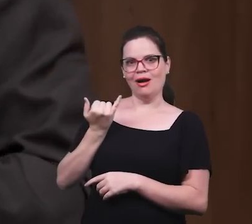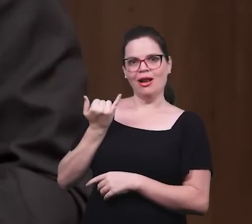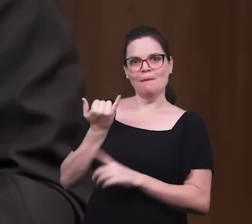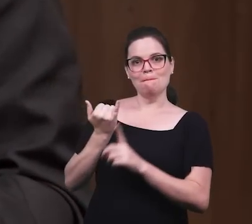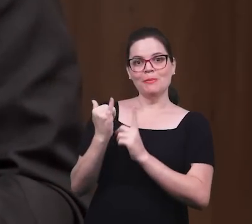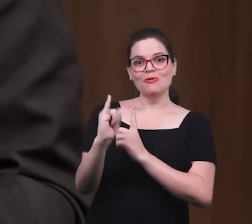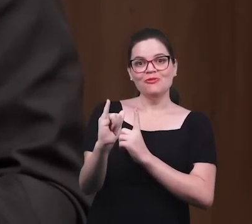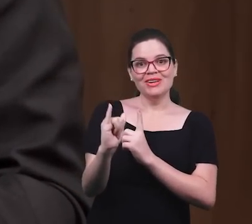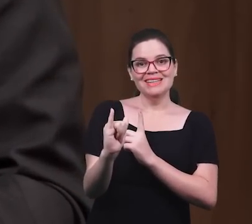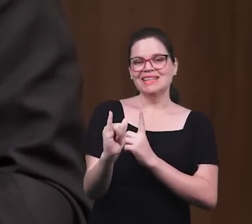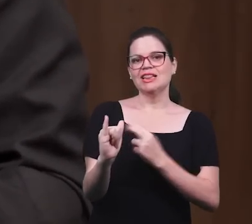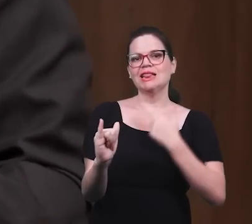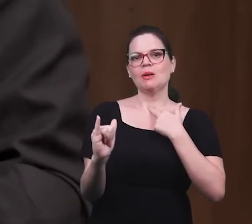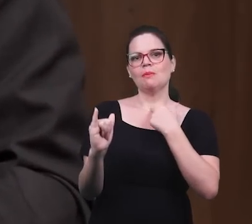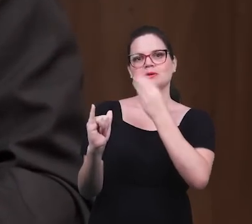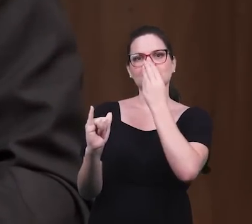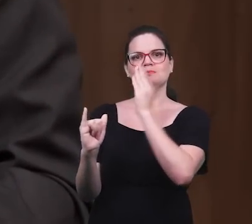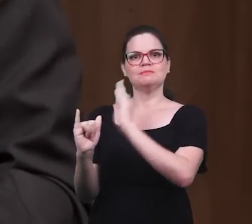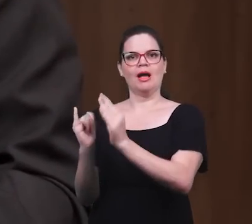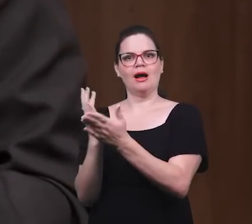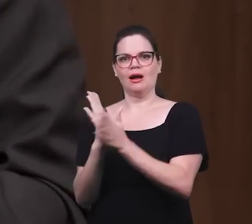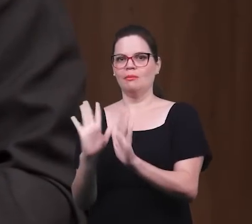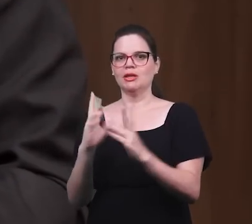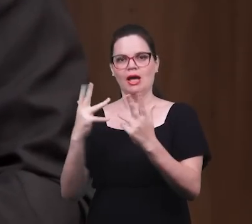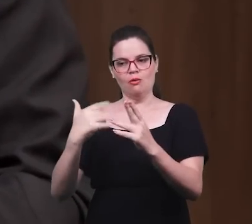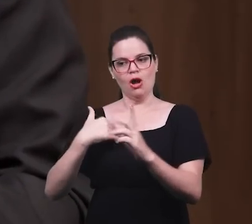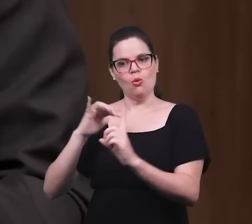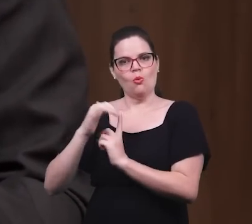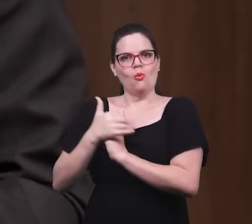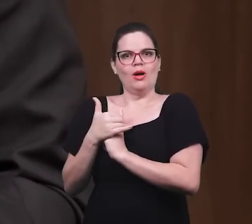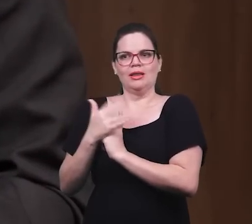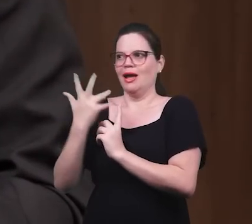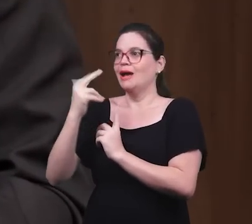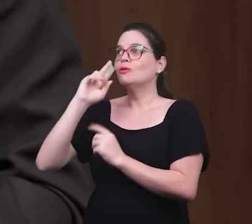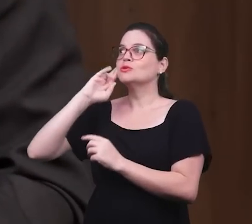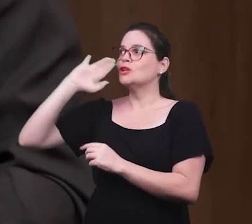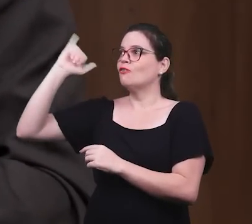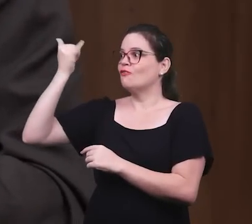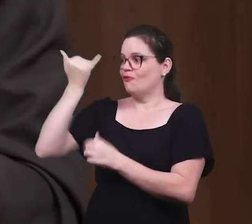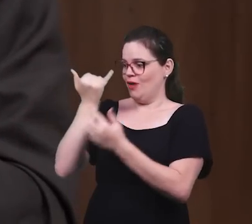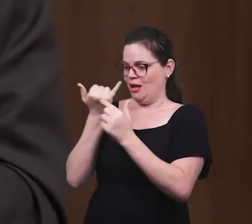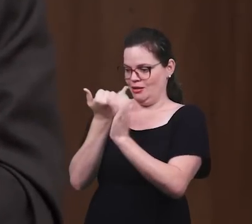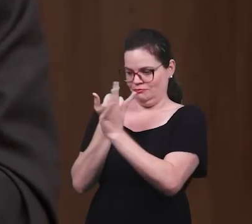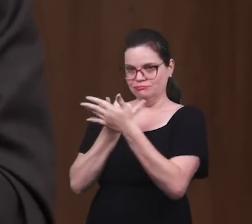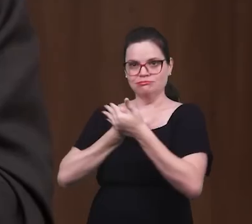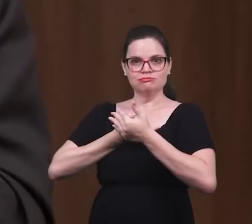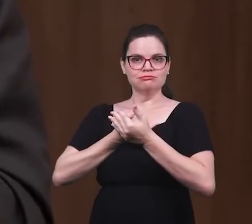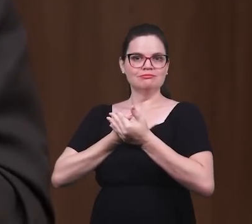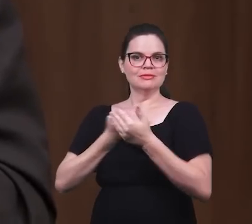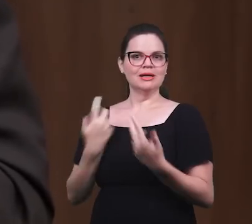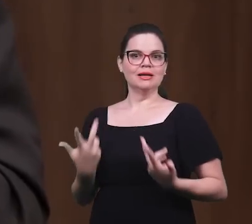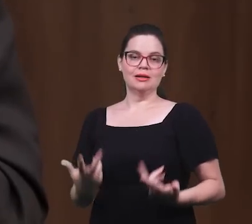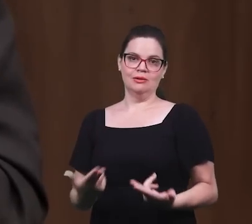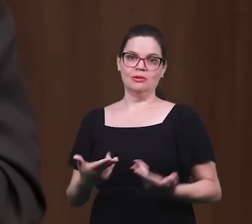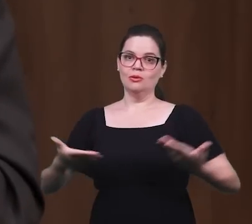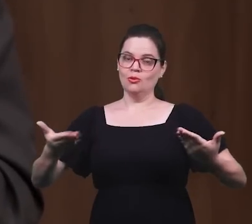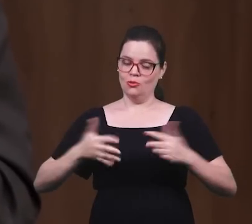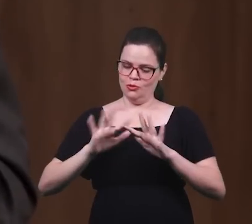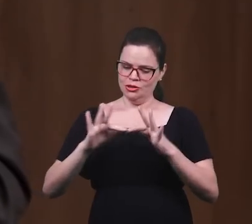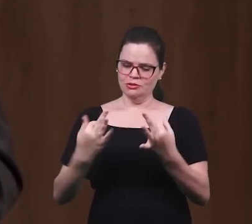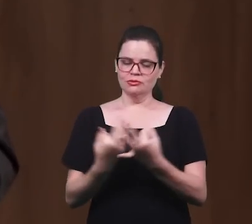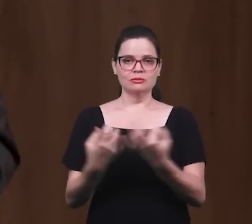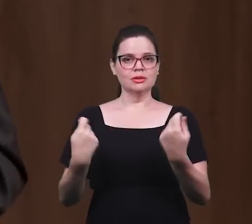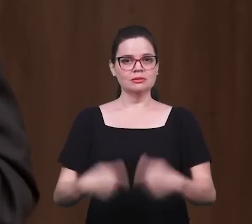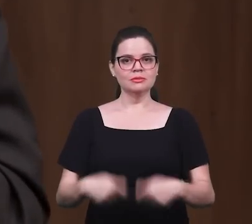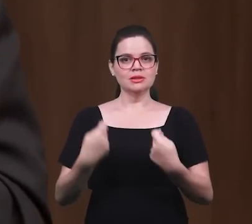em risco a vida dele. Ele estava colocando em risco, porque Jezabel estava matando todos os profetas. Então, a família hoje precisa ter